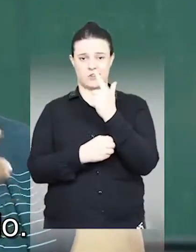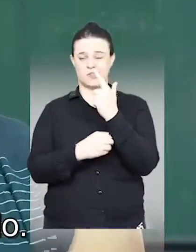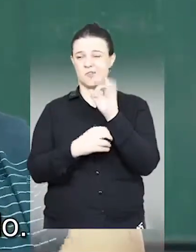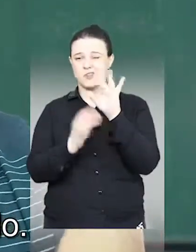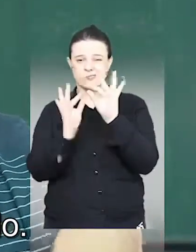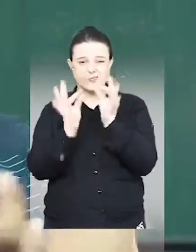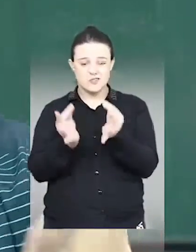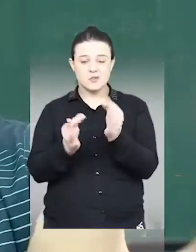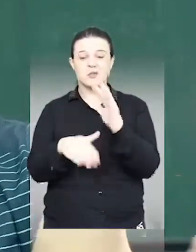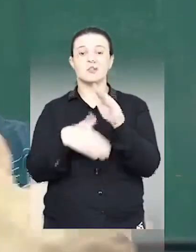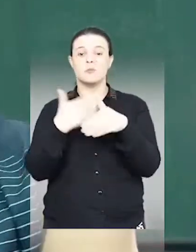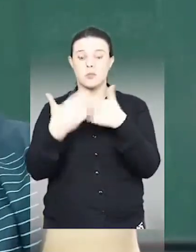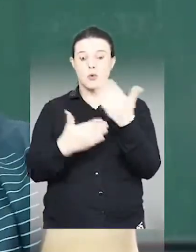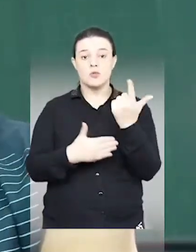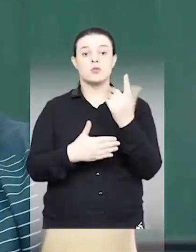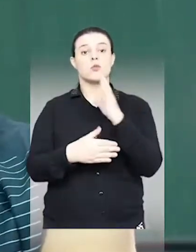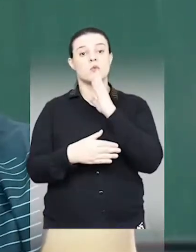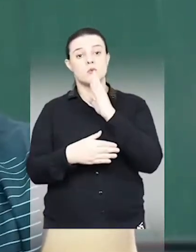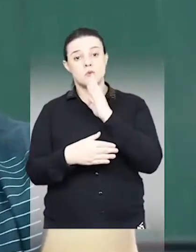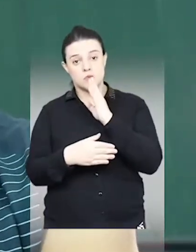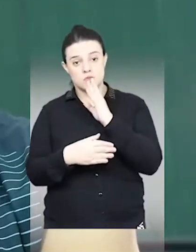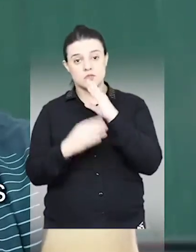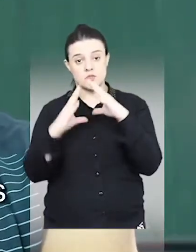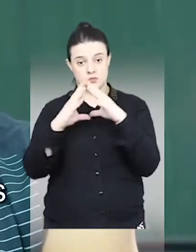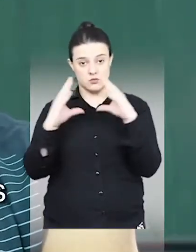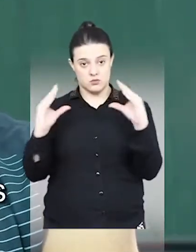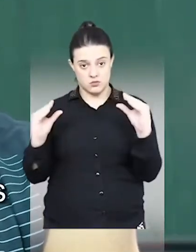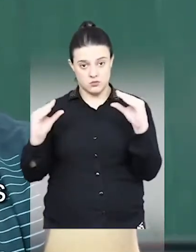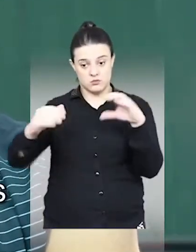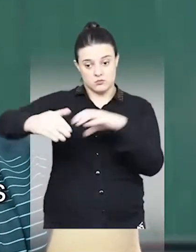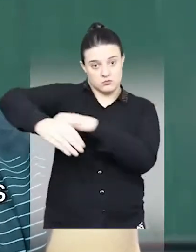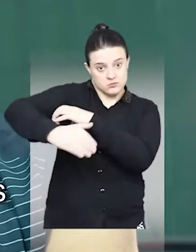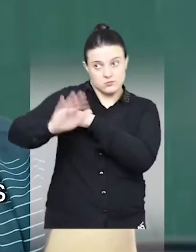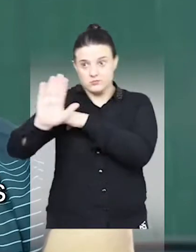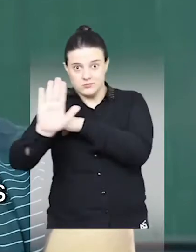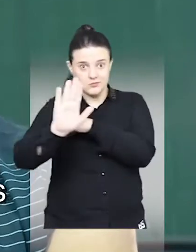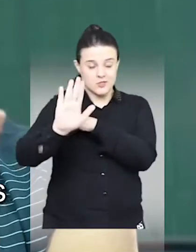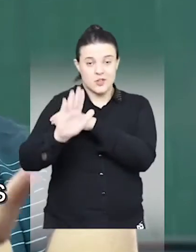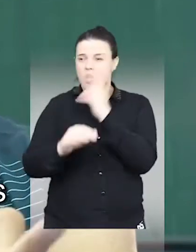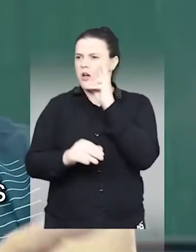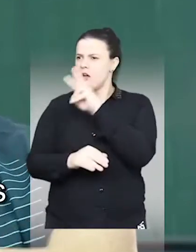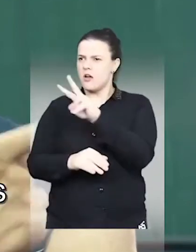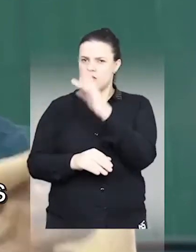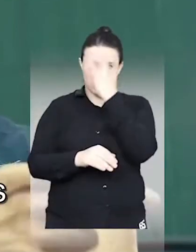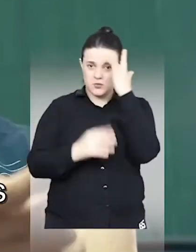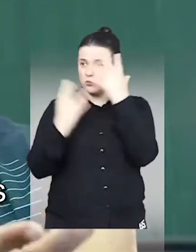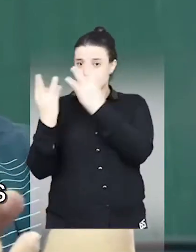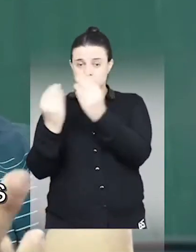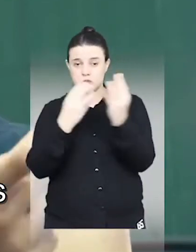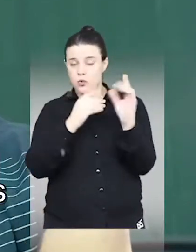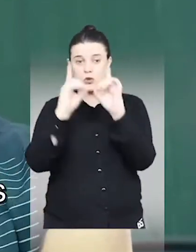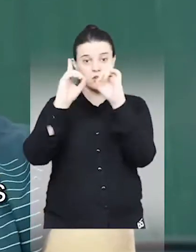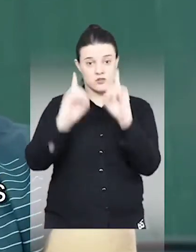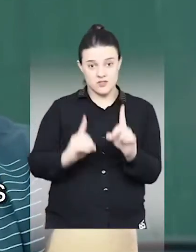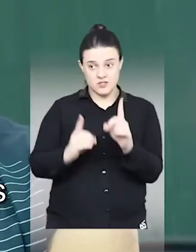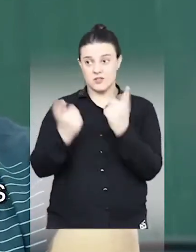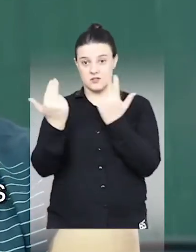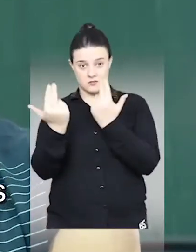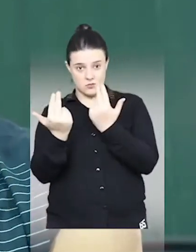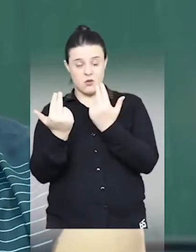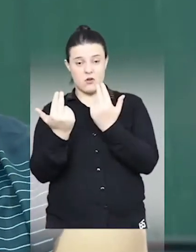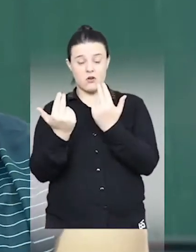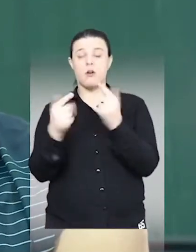muito aprofundado. E aí quando eu conheci o rugby, eu vi muitas pessoas com deficiências e lesões parecidas com a